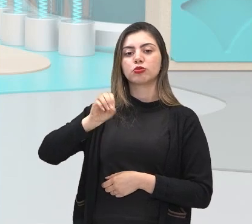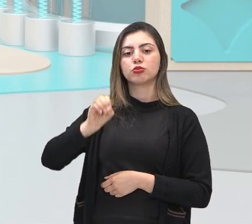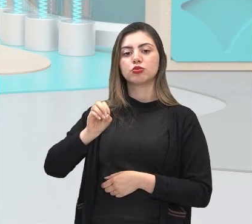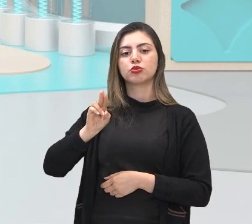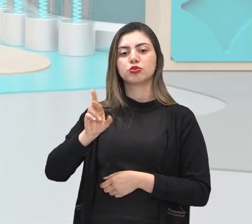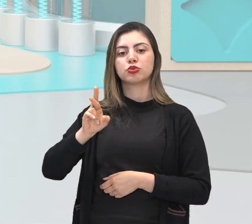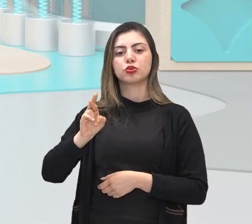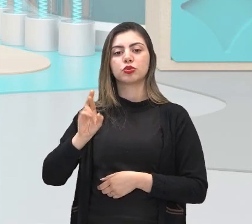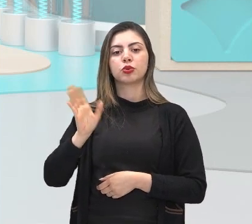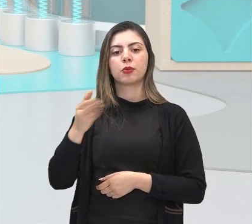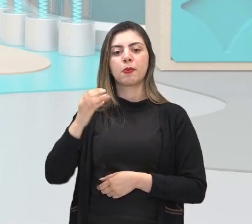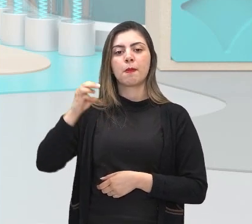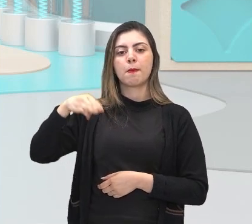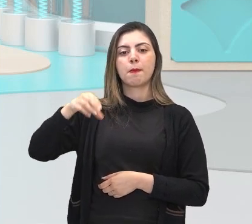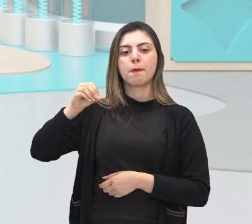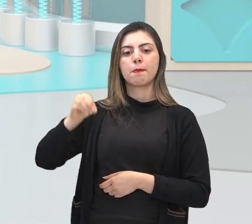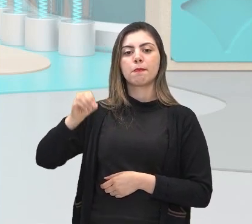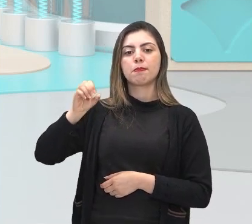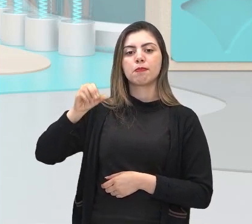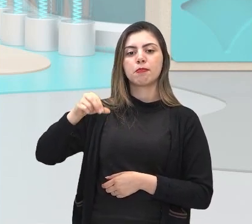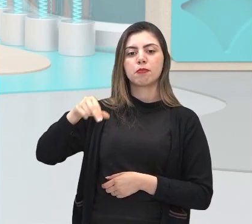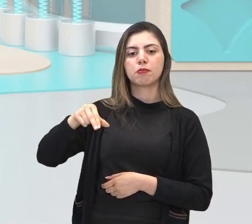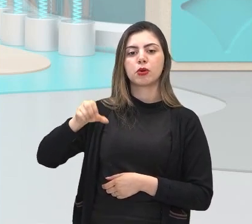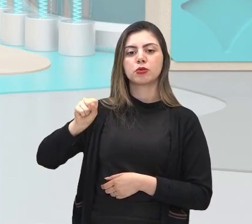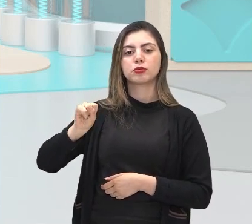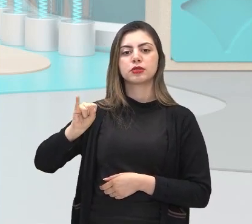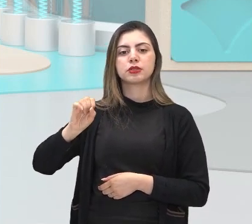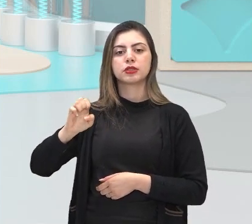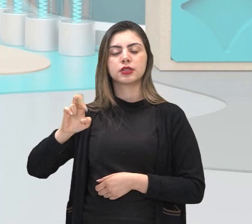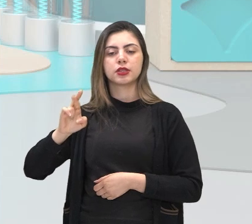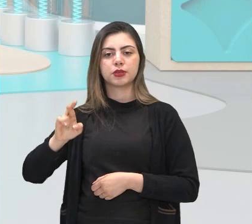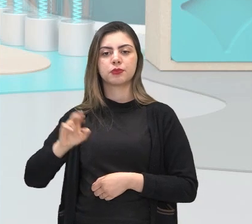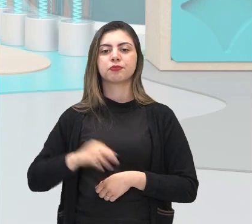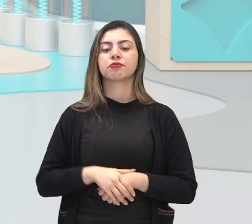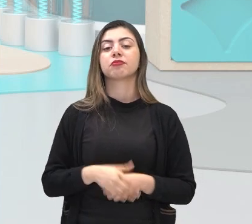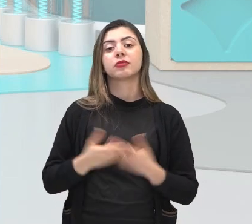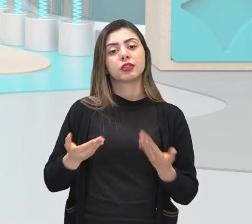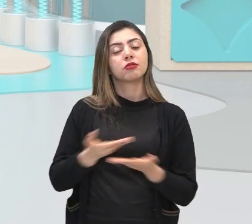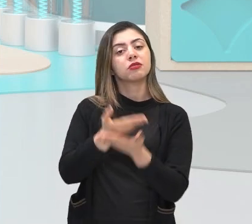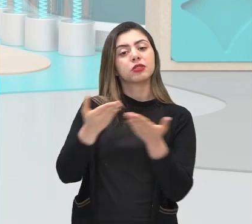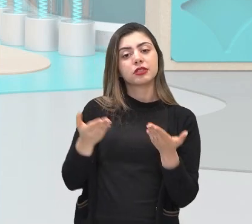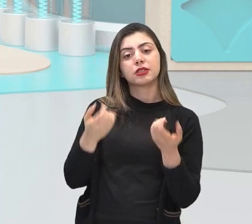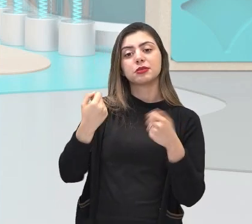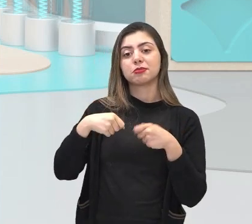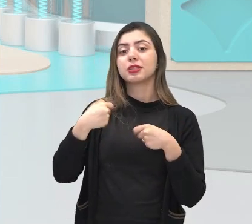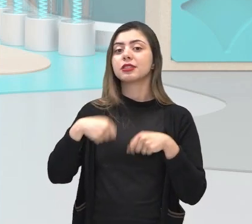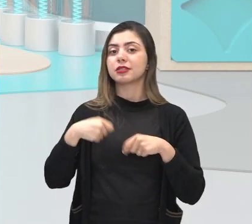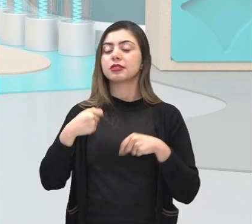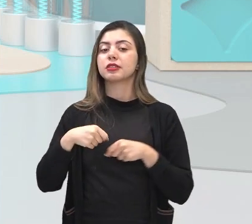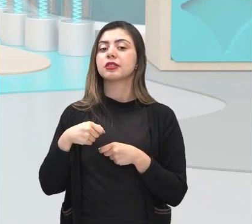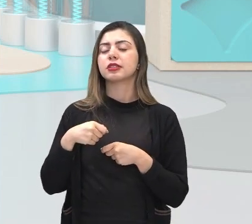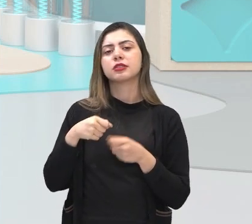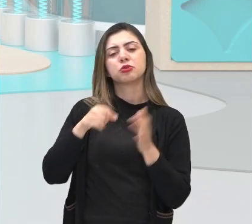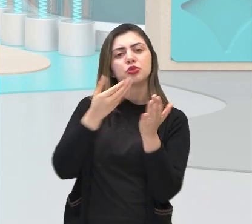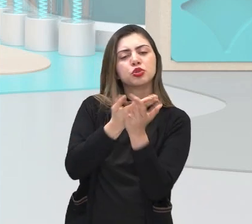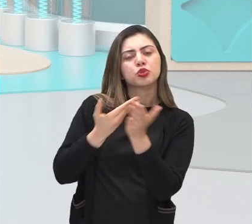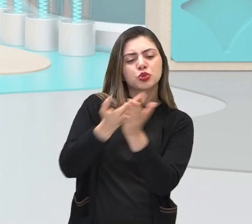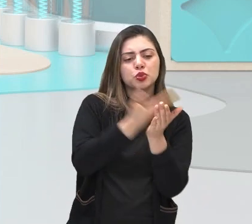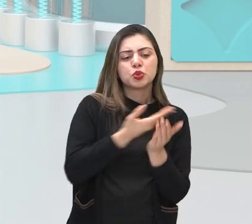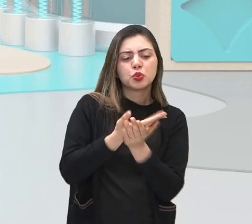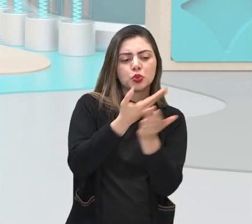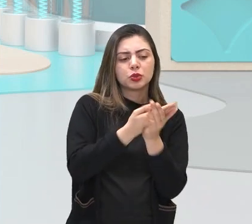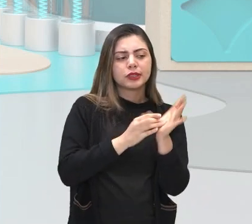Eh outra coisa que eu costumo a falar que aqui a gente solta só a Faísca e vocês precisamos fazer pegar fogo então se aprofundem nesses